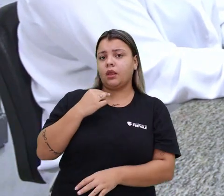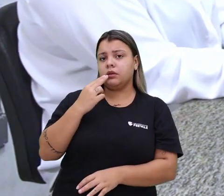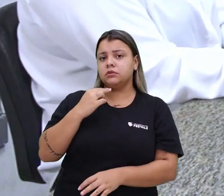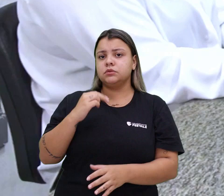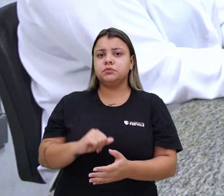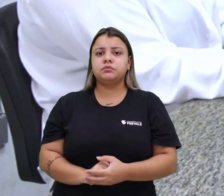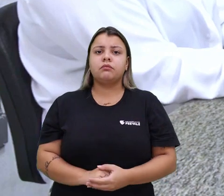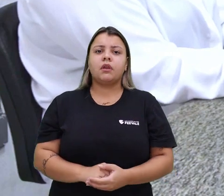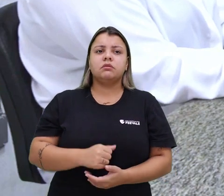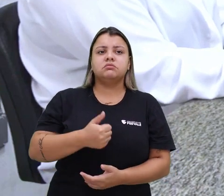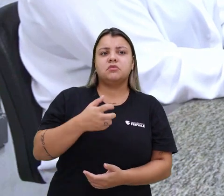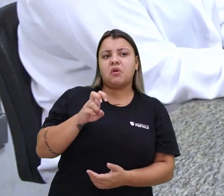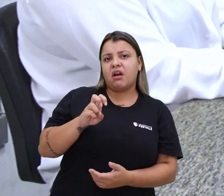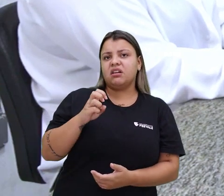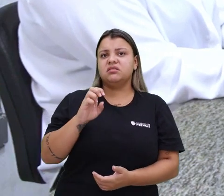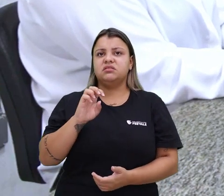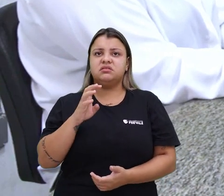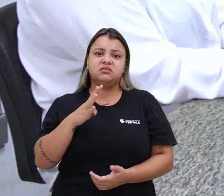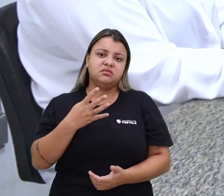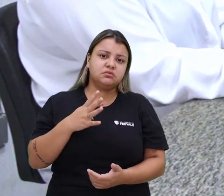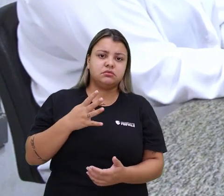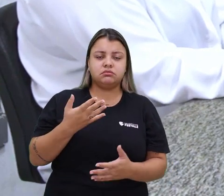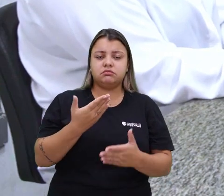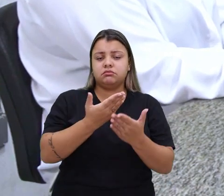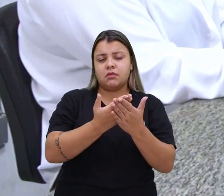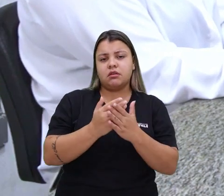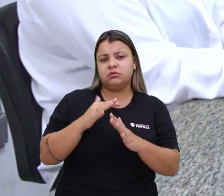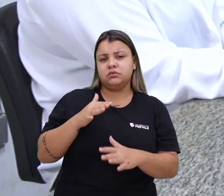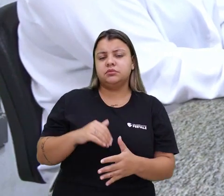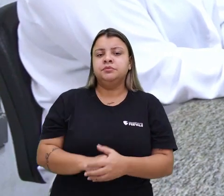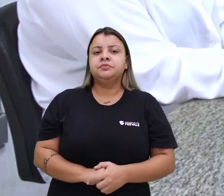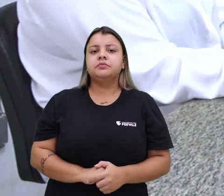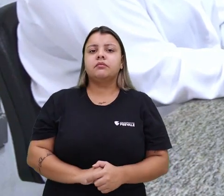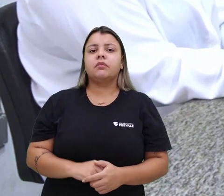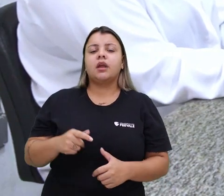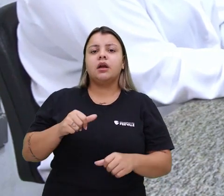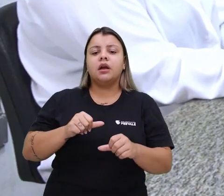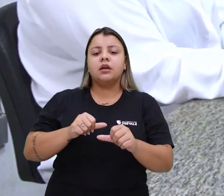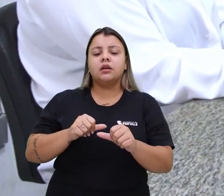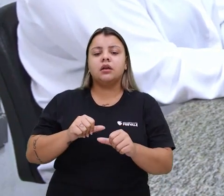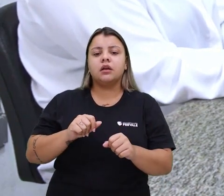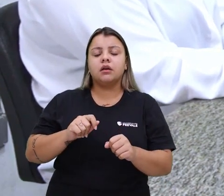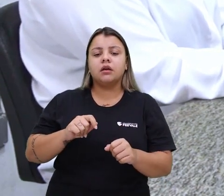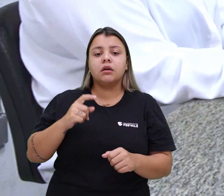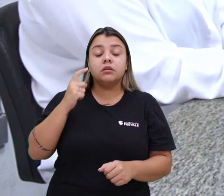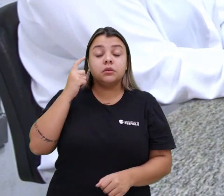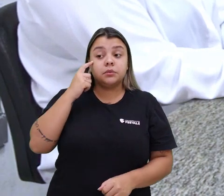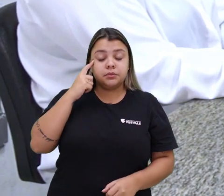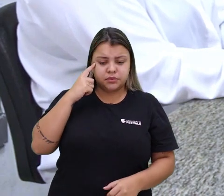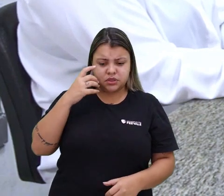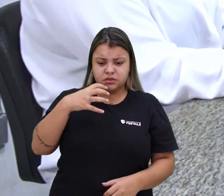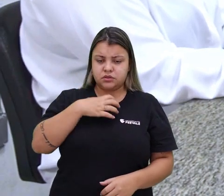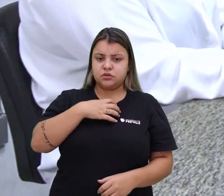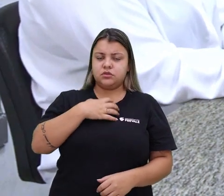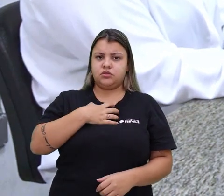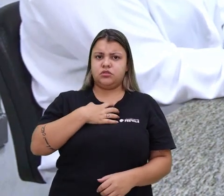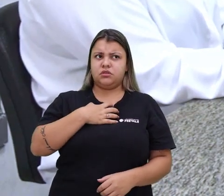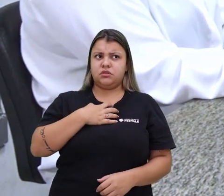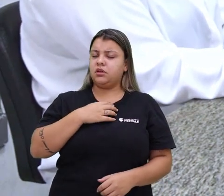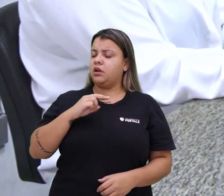dei umas quatro cinco aulas para ela e aí eu acho que vem quando veio a virada de chave porque eu nunca pensei